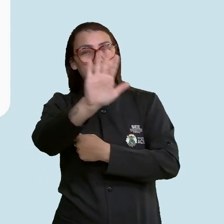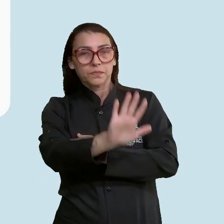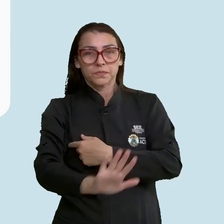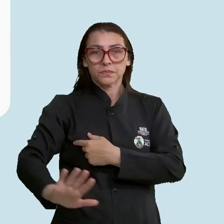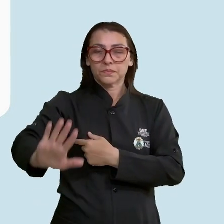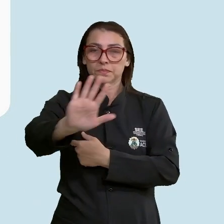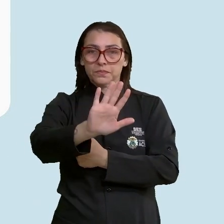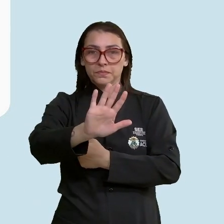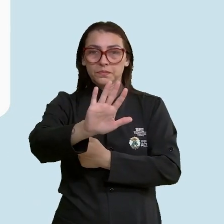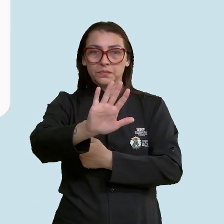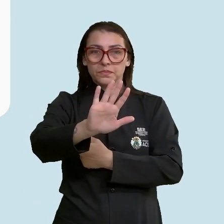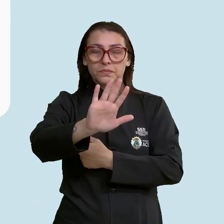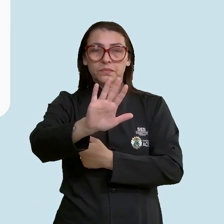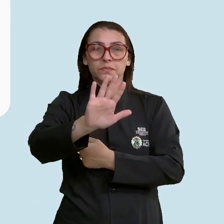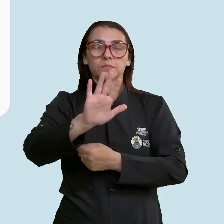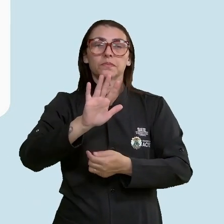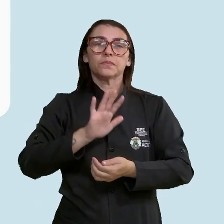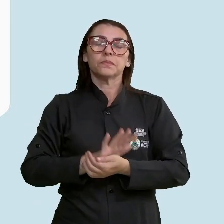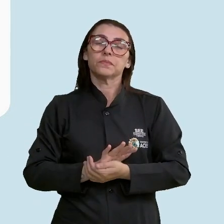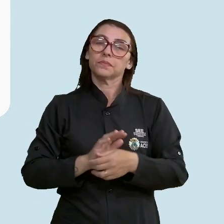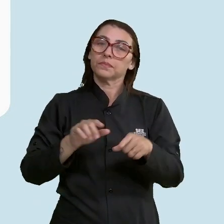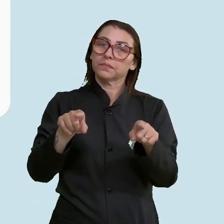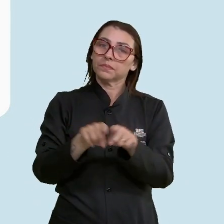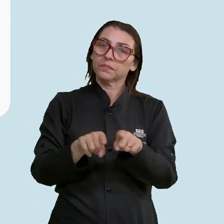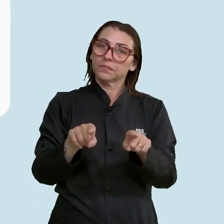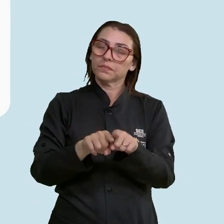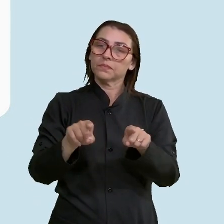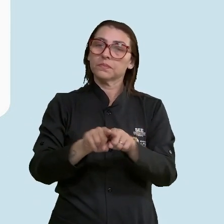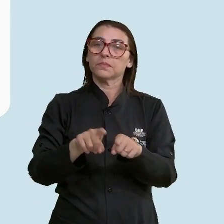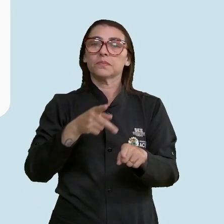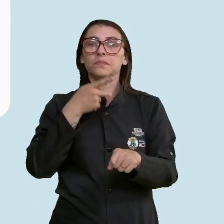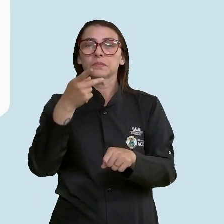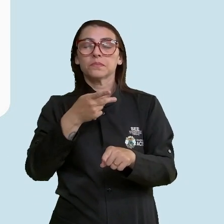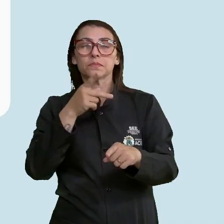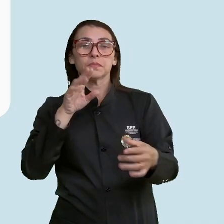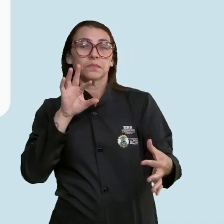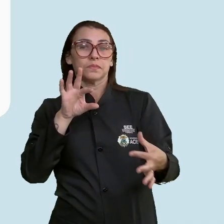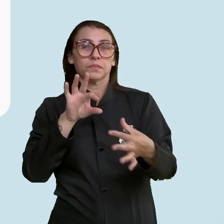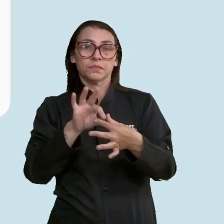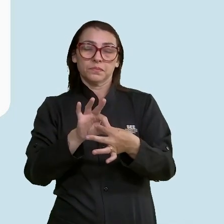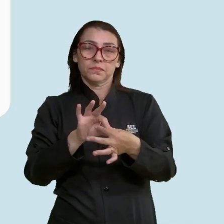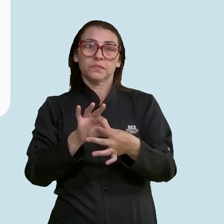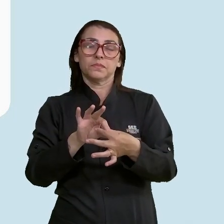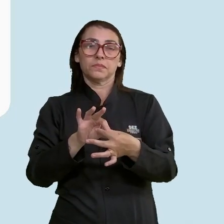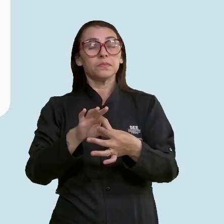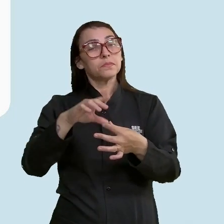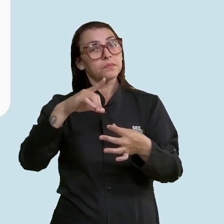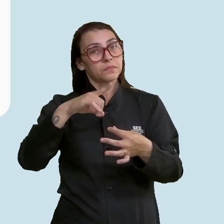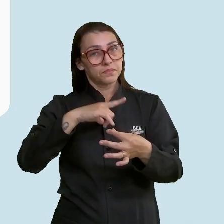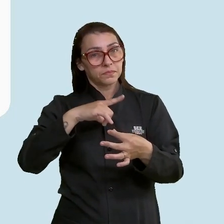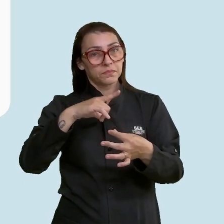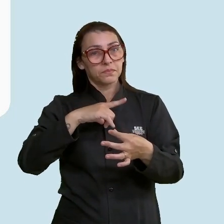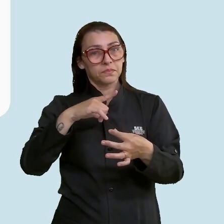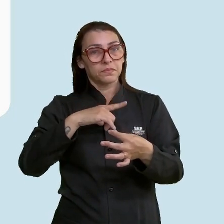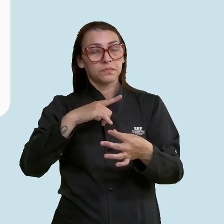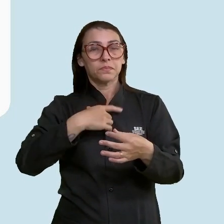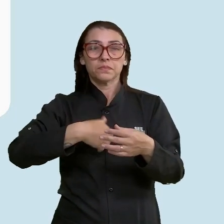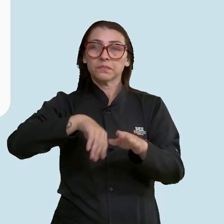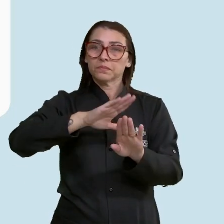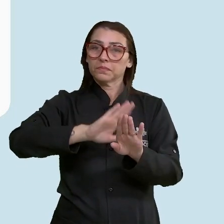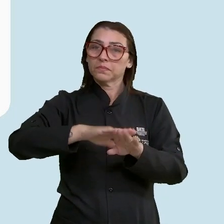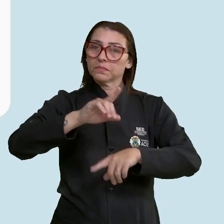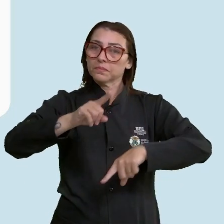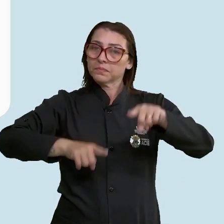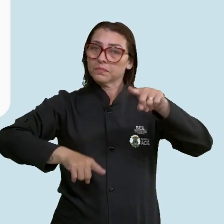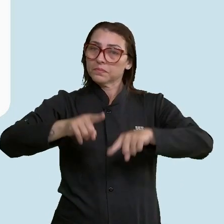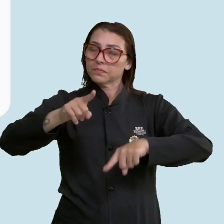generalizado, né? A padronização também, que é essa coisa que a gente falou da hegemonia, a indústria cultural ela tende a padronizar os